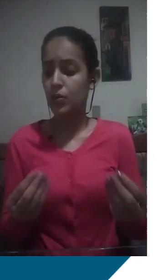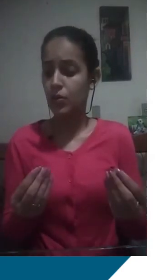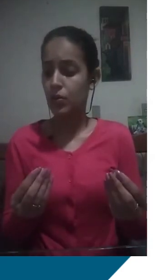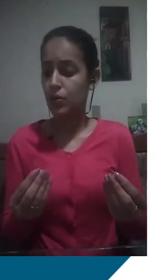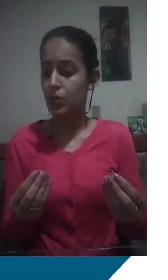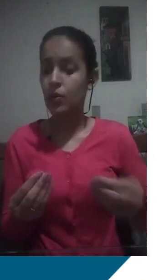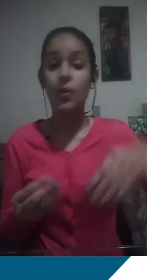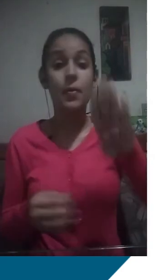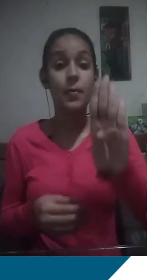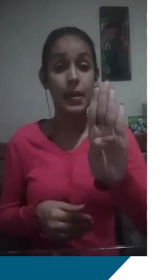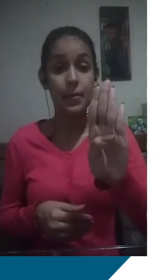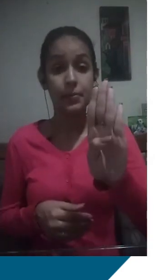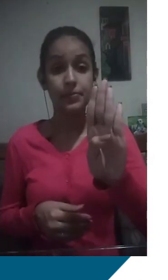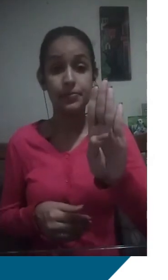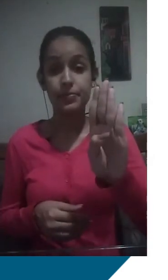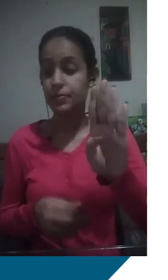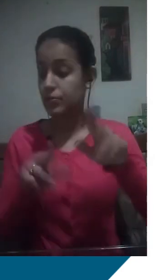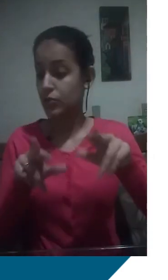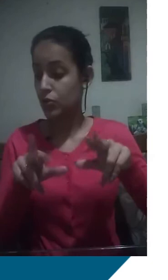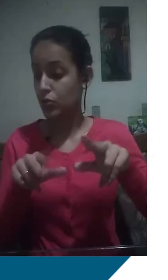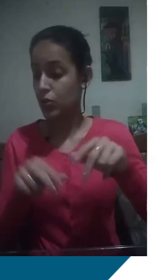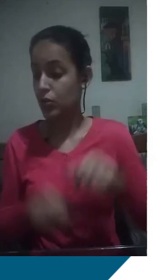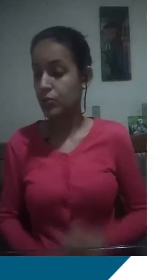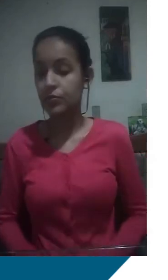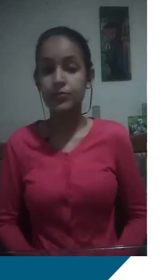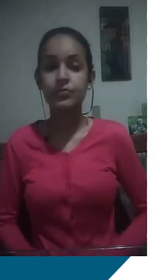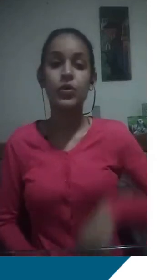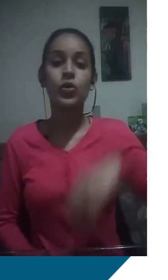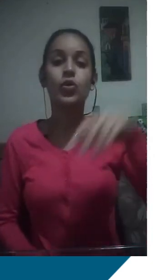beta é igual a 2 vezes alfa. Muito simples, né?